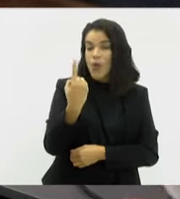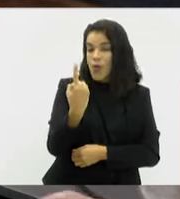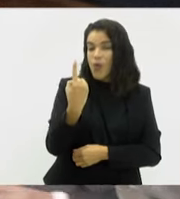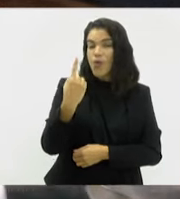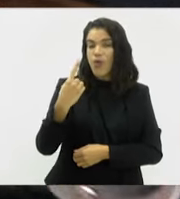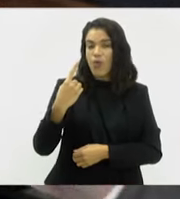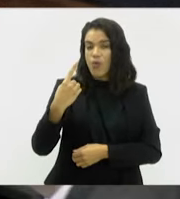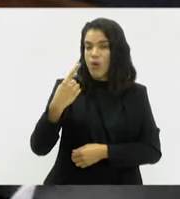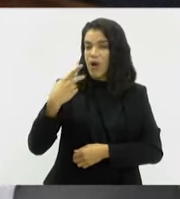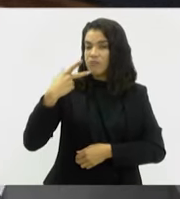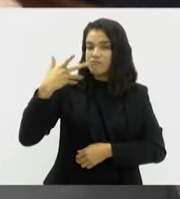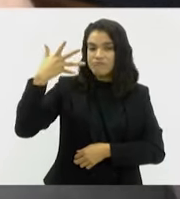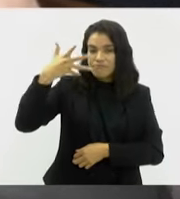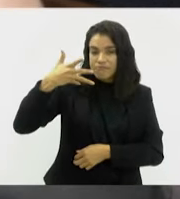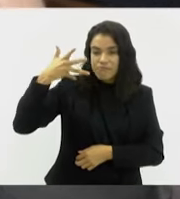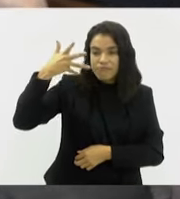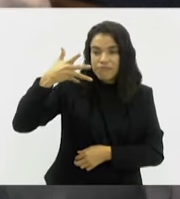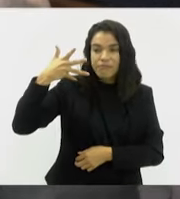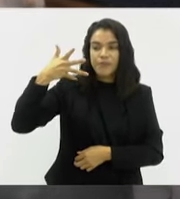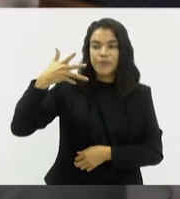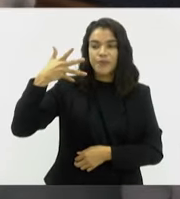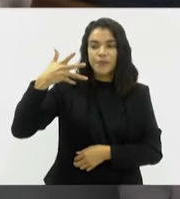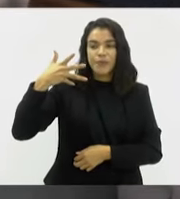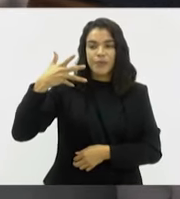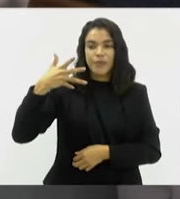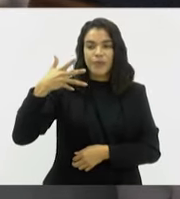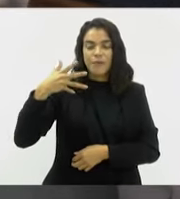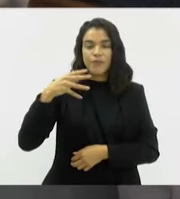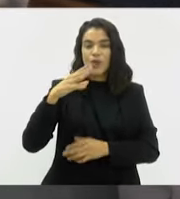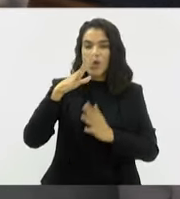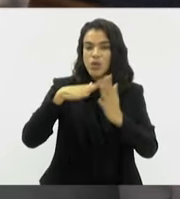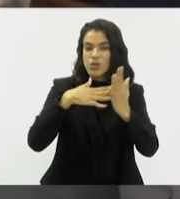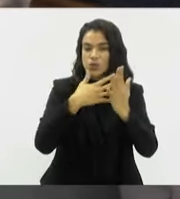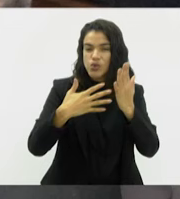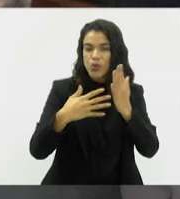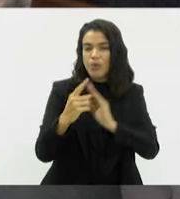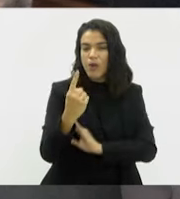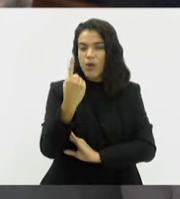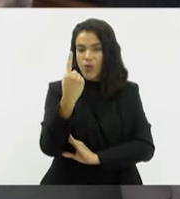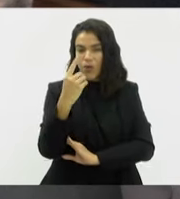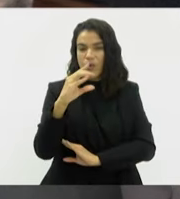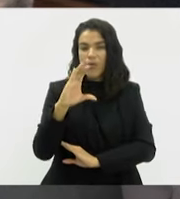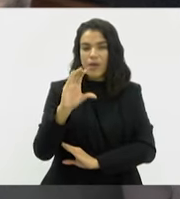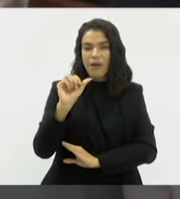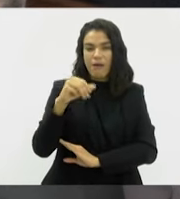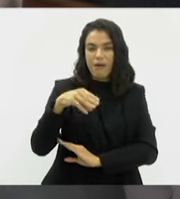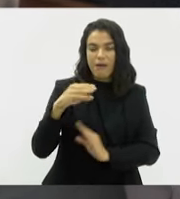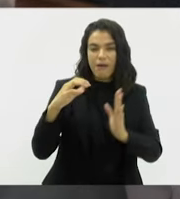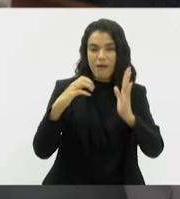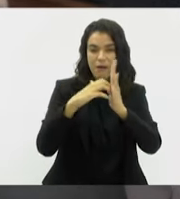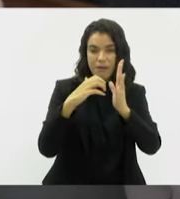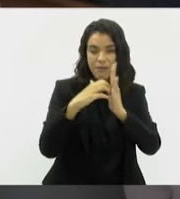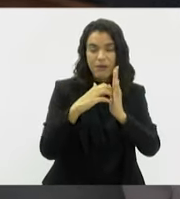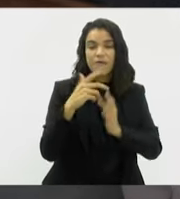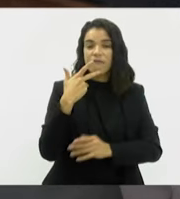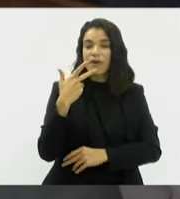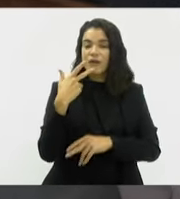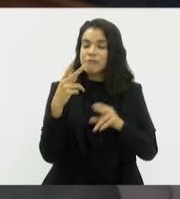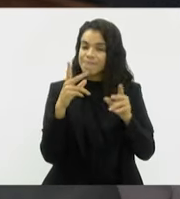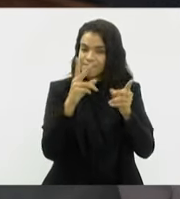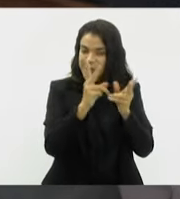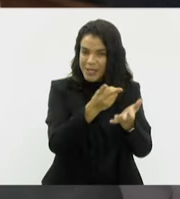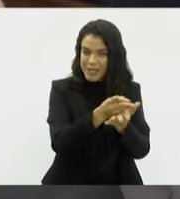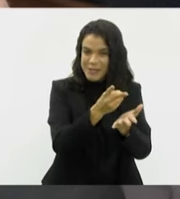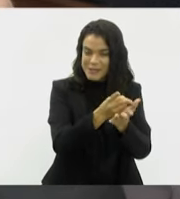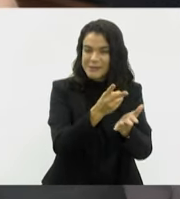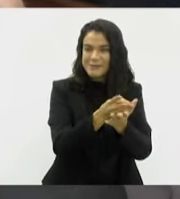foi levantadas até foi uma das súmulas, a súmula número 1 da Câmara de Deputados Federais, que ele fala exatamente isso,